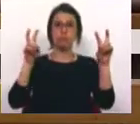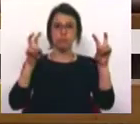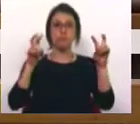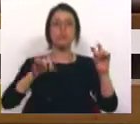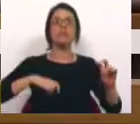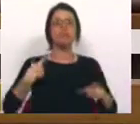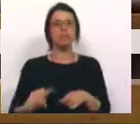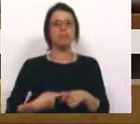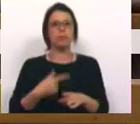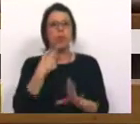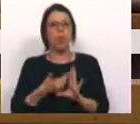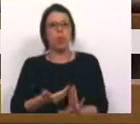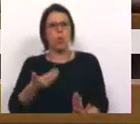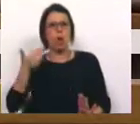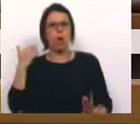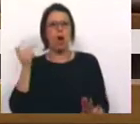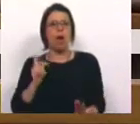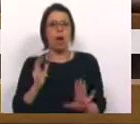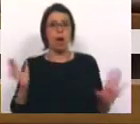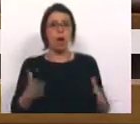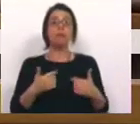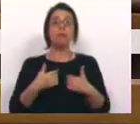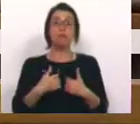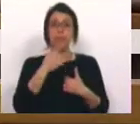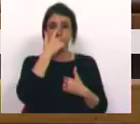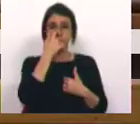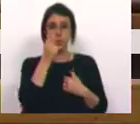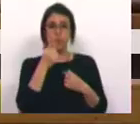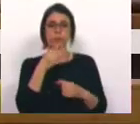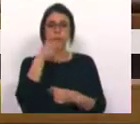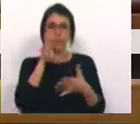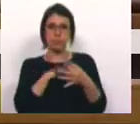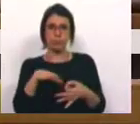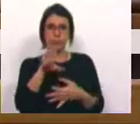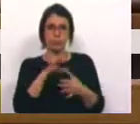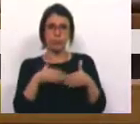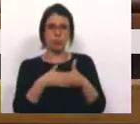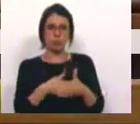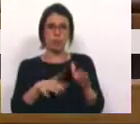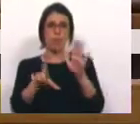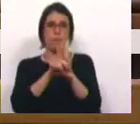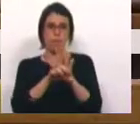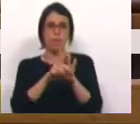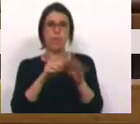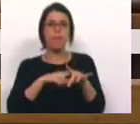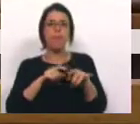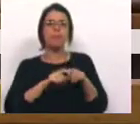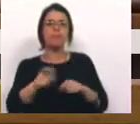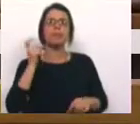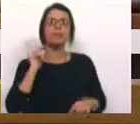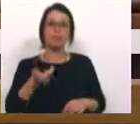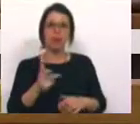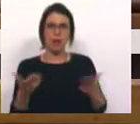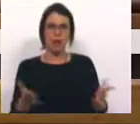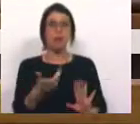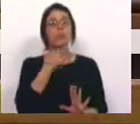move os Verdes há muitos anos. Permitam-me fazer aqui um pequeno enquadramento do processo legislativo ao longo dos anos,